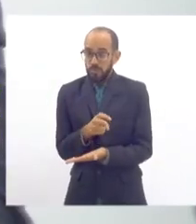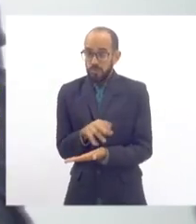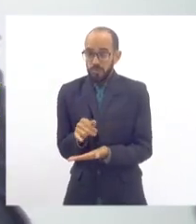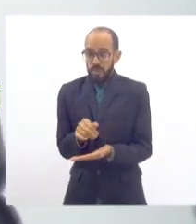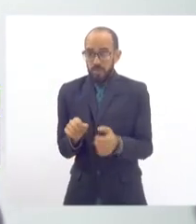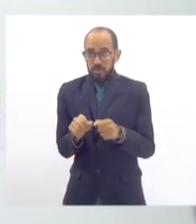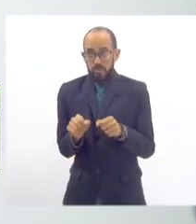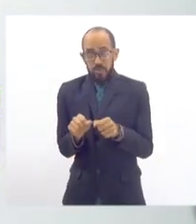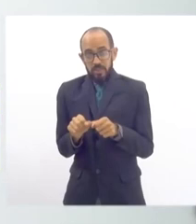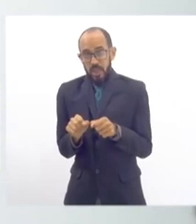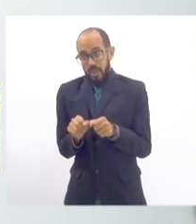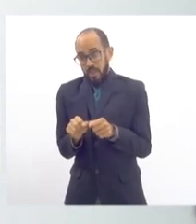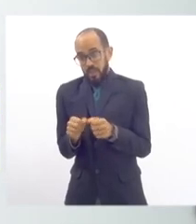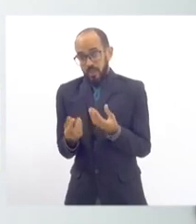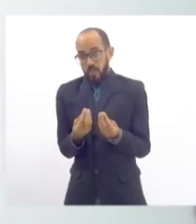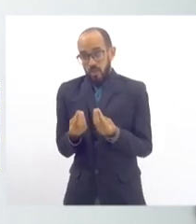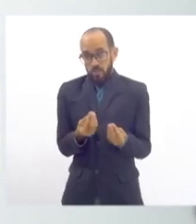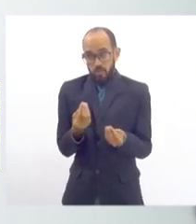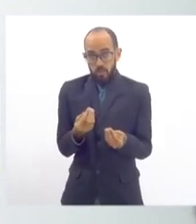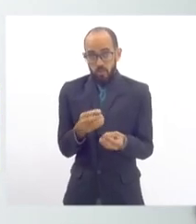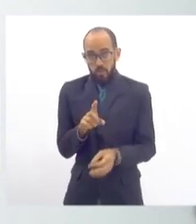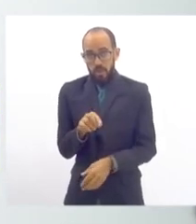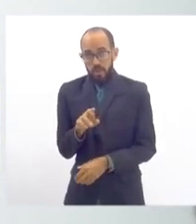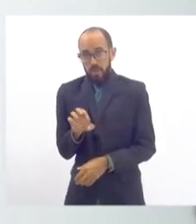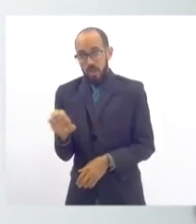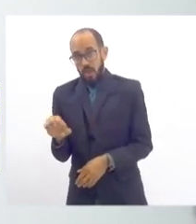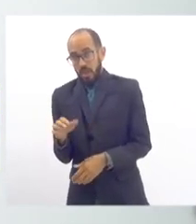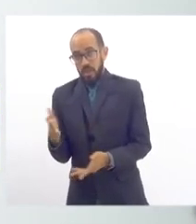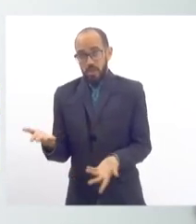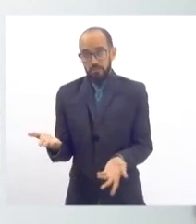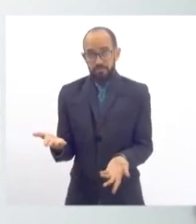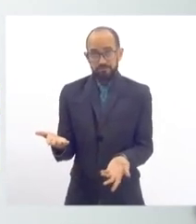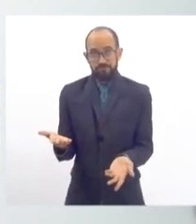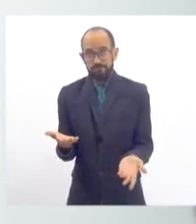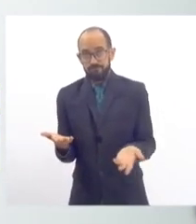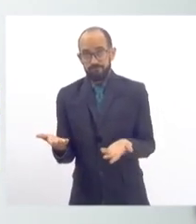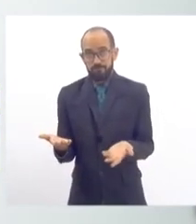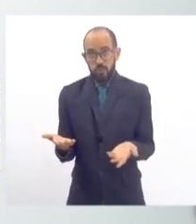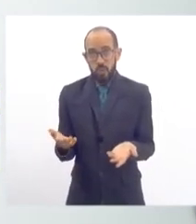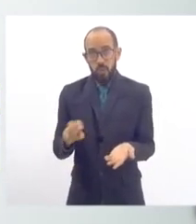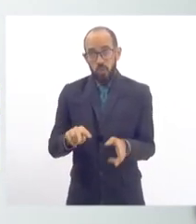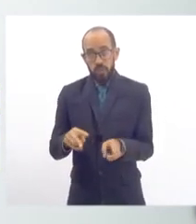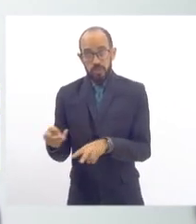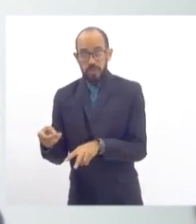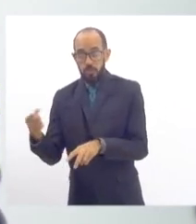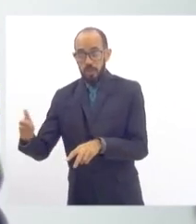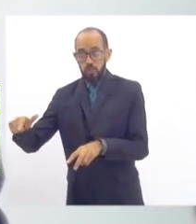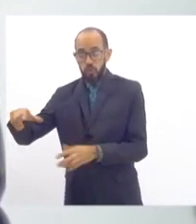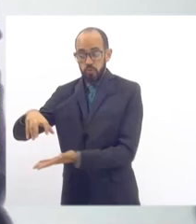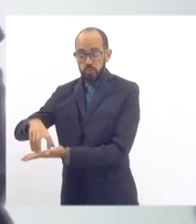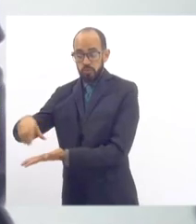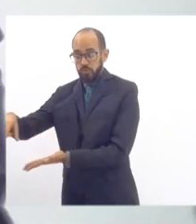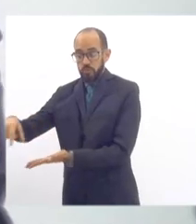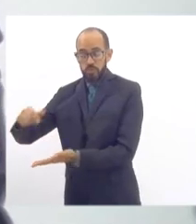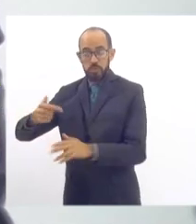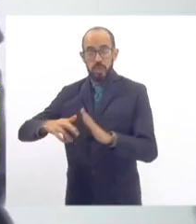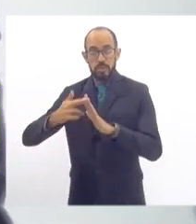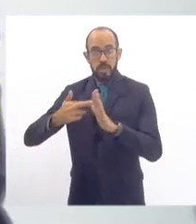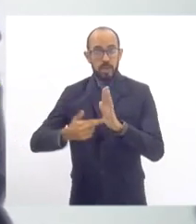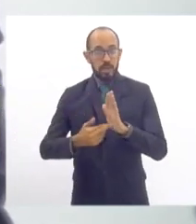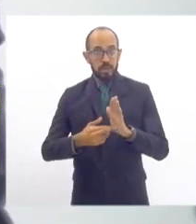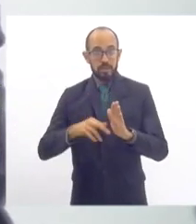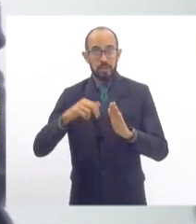DRE? Serão dos recursos que deixarão de ser drenados do DETRAN com esses repasses ditos bilionários para outros órgãos, cujos critérios e parâmetros a gente ainda